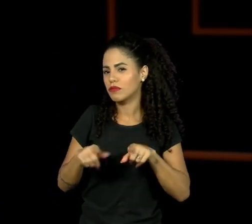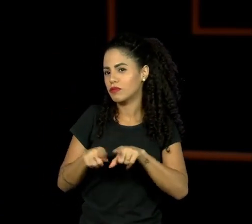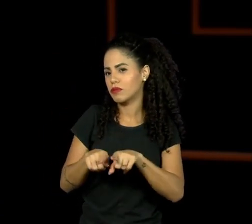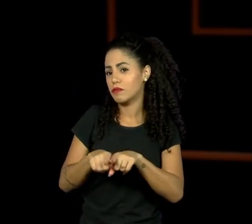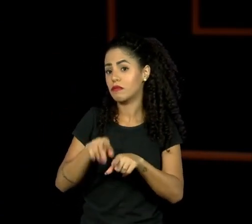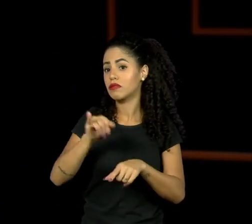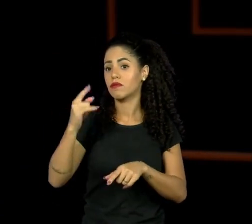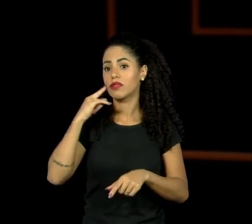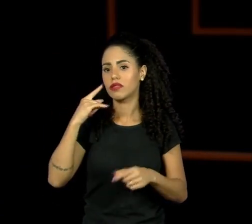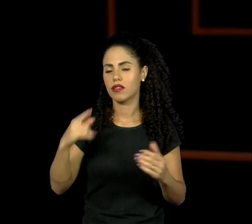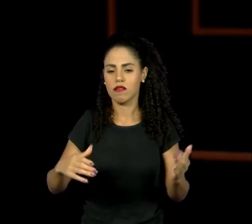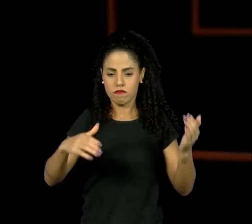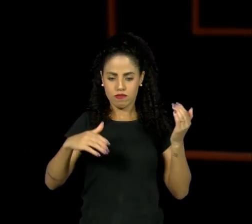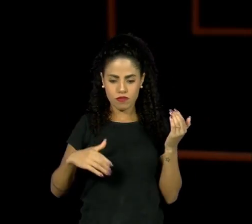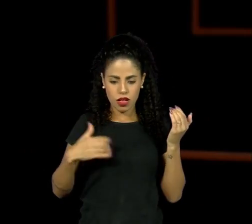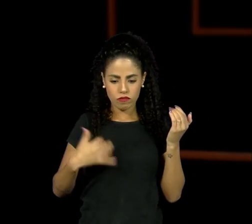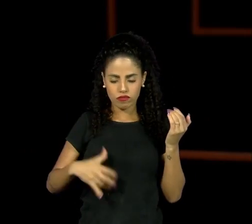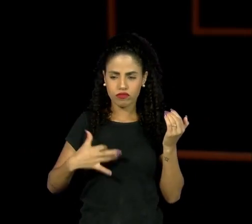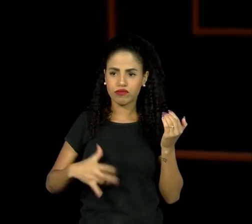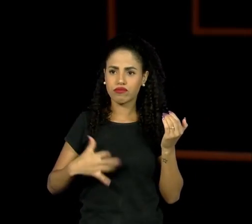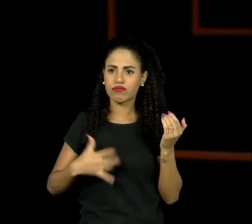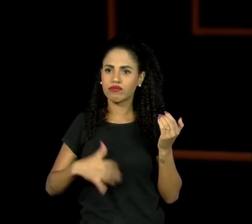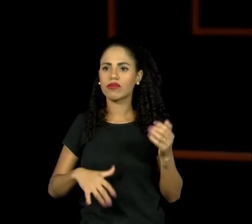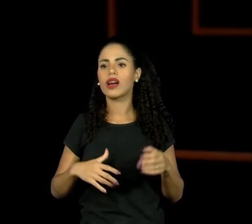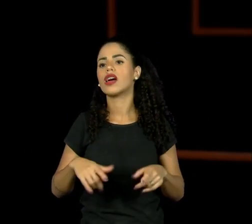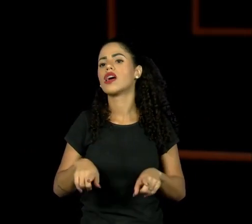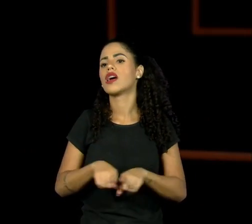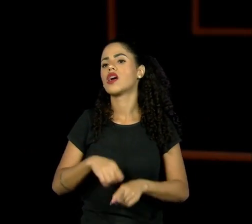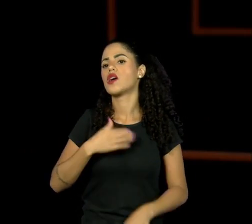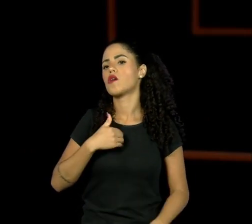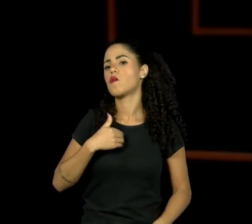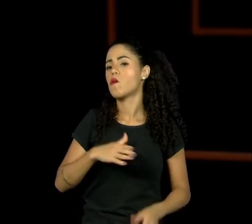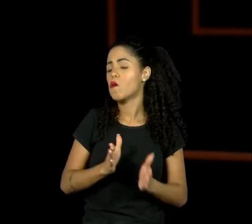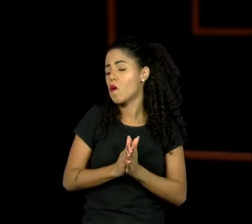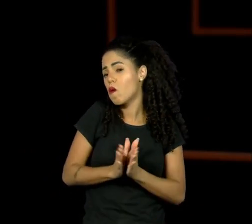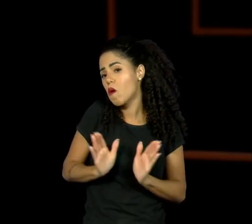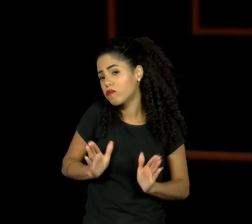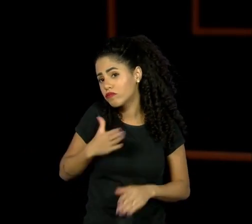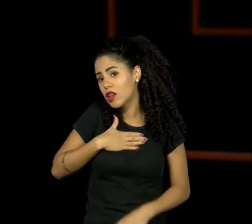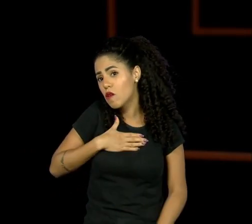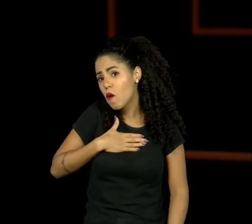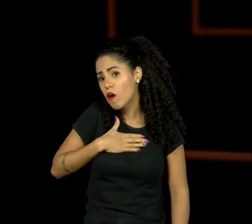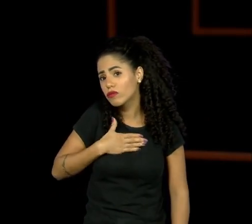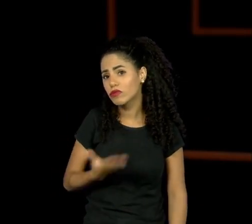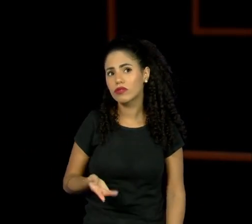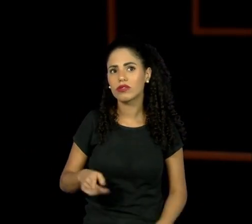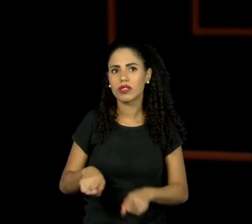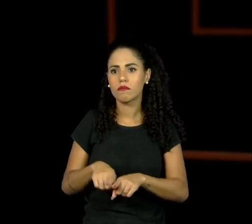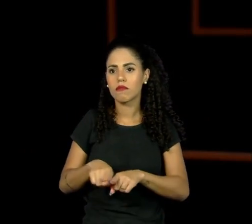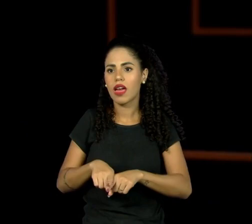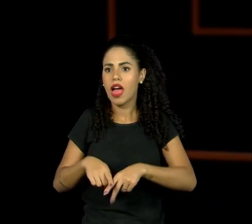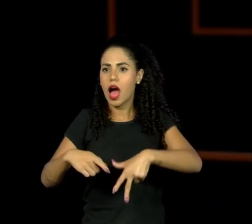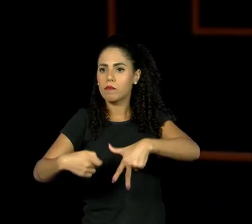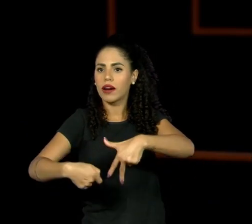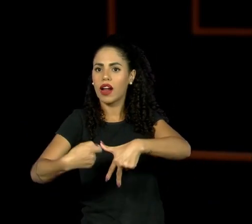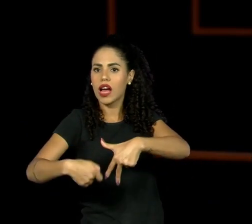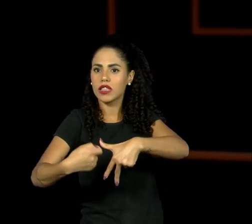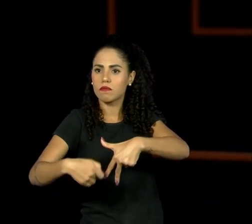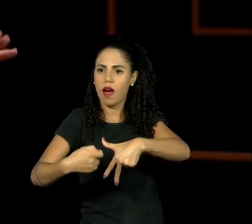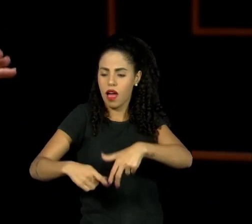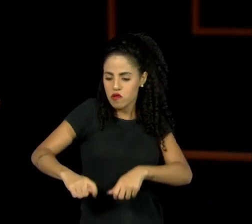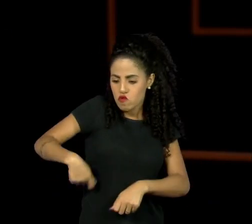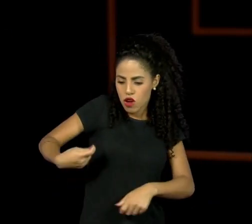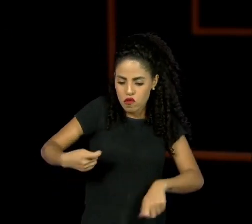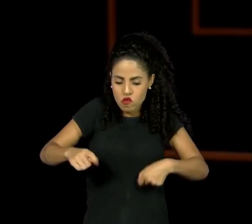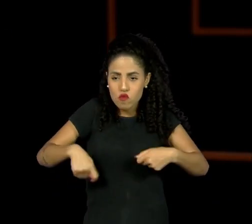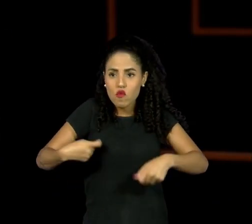você me der uma guitarra, um auá, eu vou preferir muito mais do que você me der um negócio para depilar a perna. Nem sei se a perna tem cabelo, se não tem debaixo do braço. É aquela